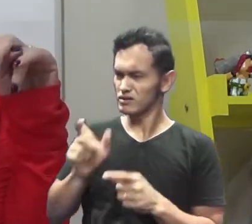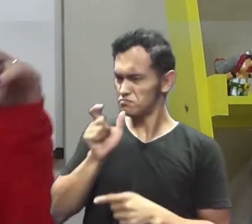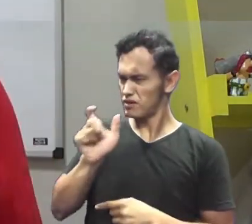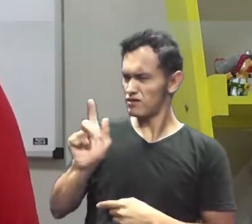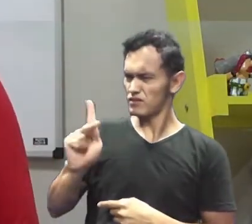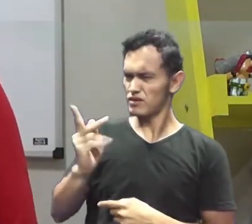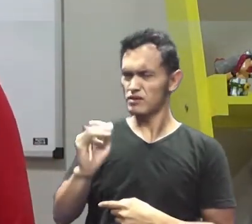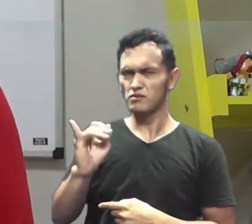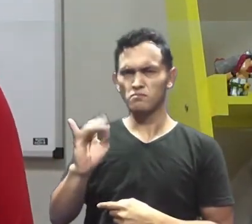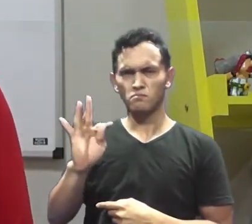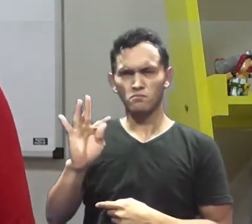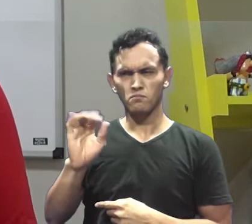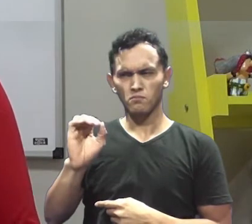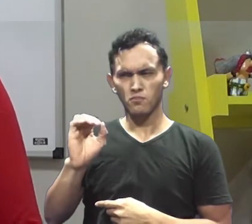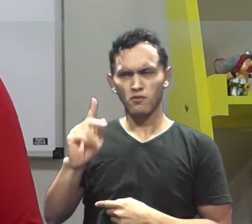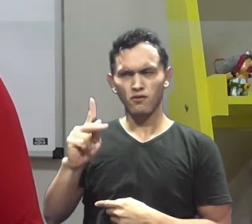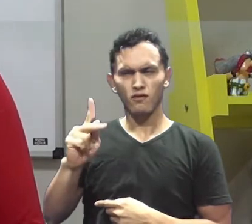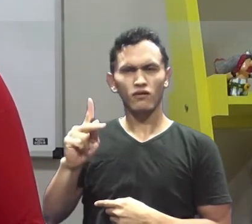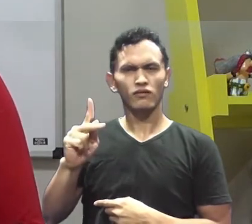ser usada, segundo ela,